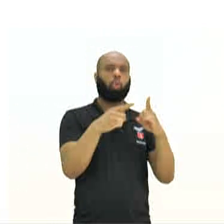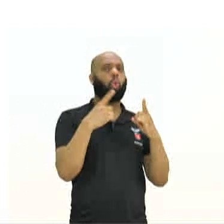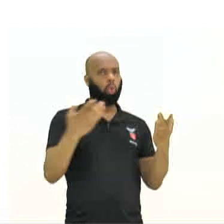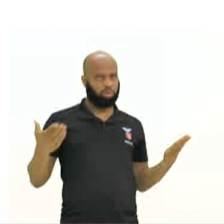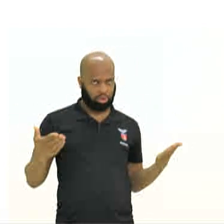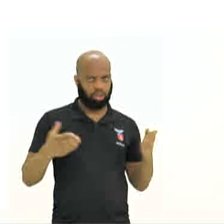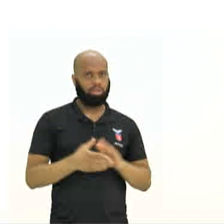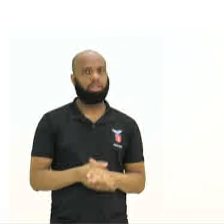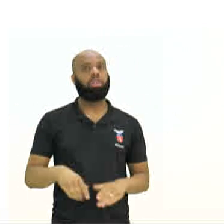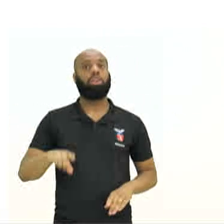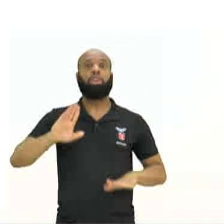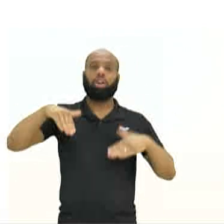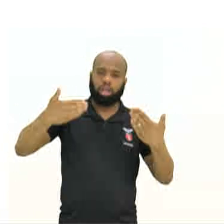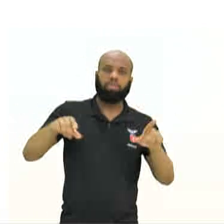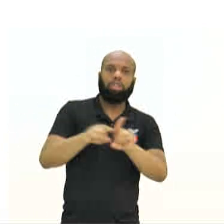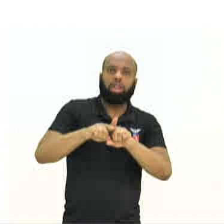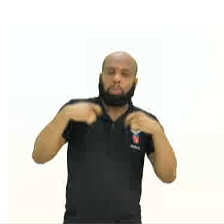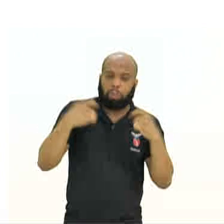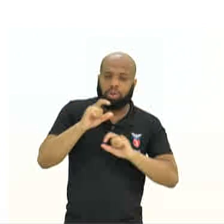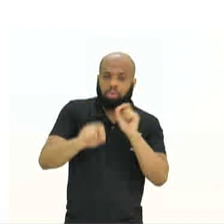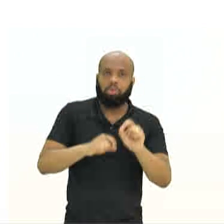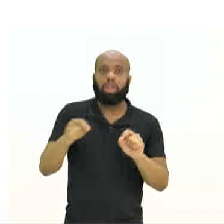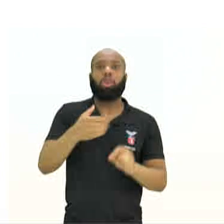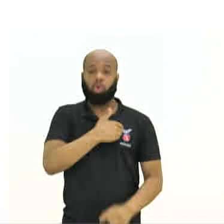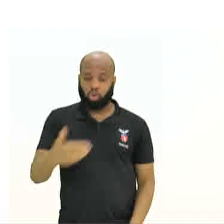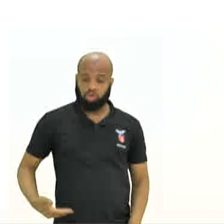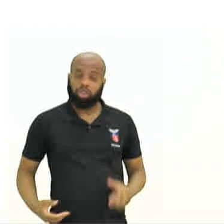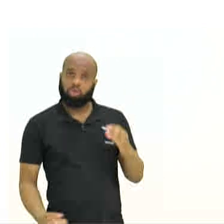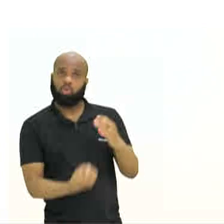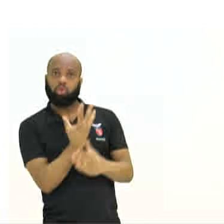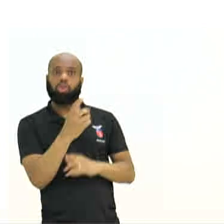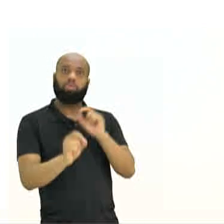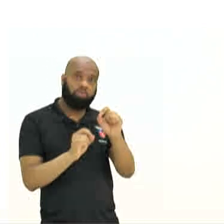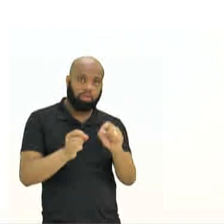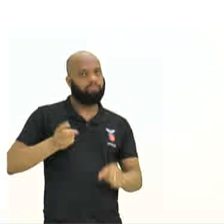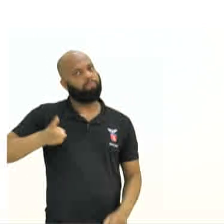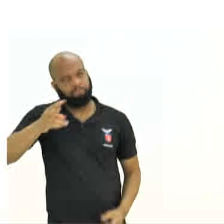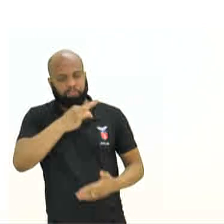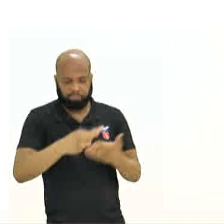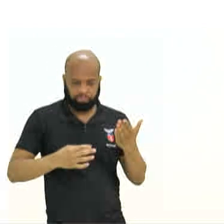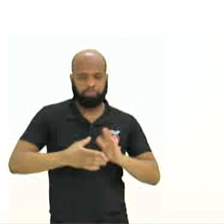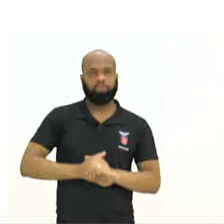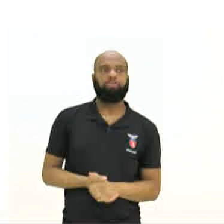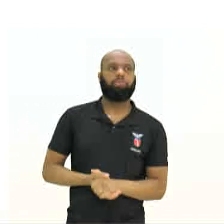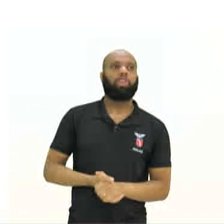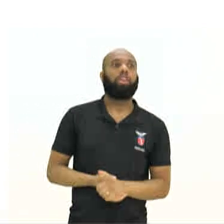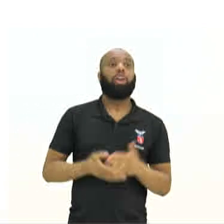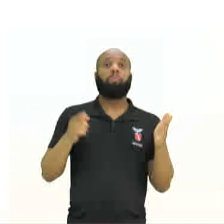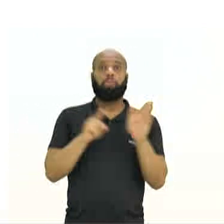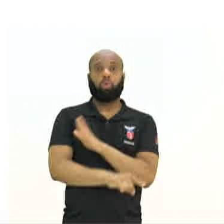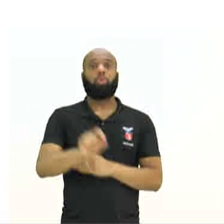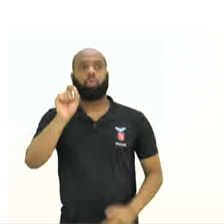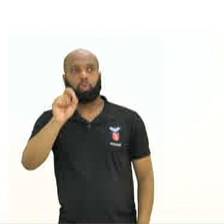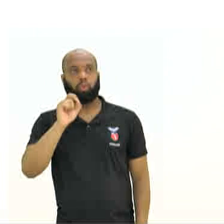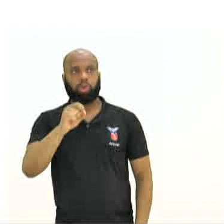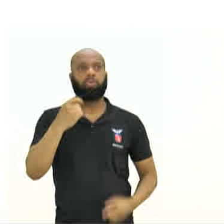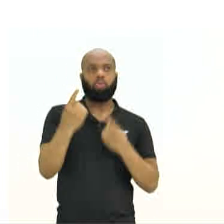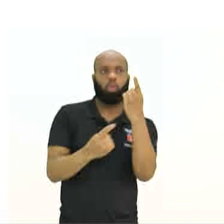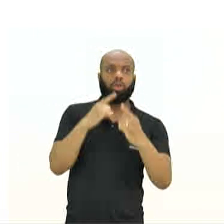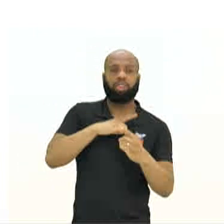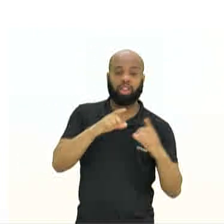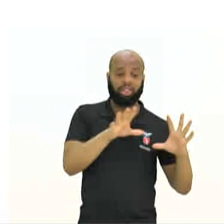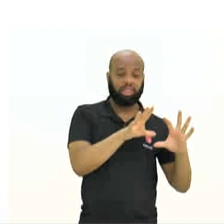feminino. Ademais, é preciso que o Poder Legislativo crie e aí continuava o texto dela. Olha só, a pergunta é o seguinte, quais